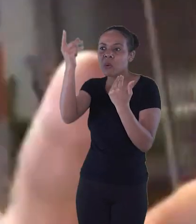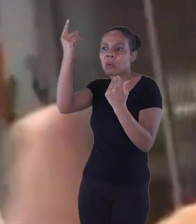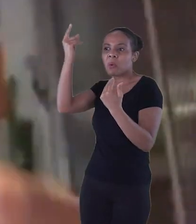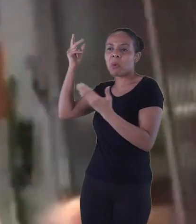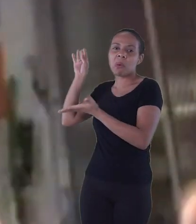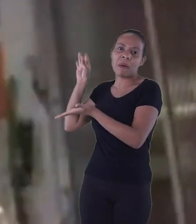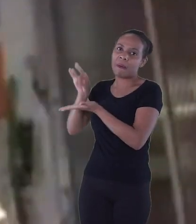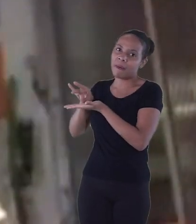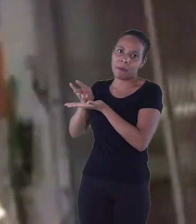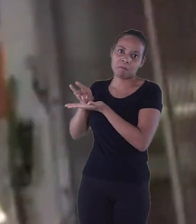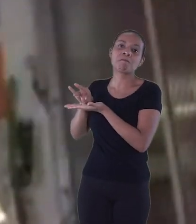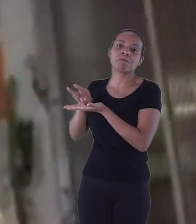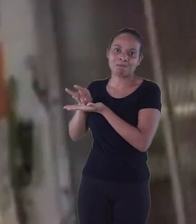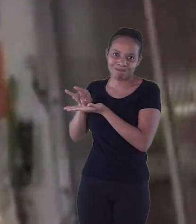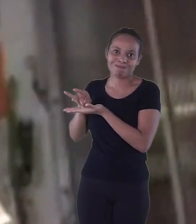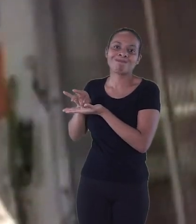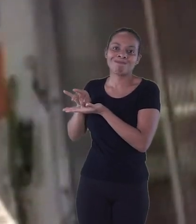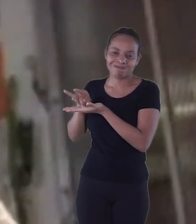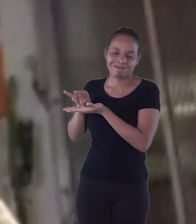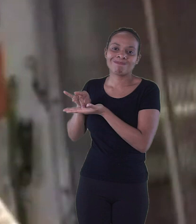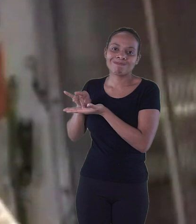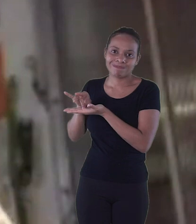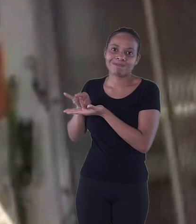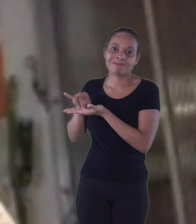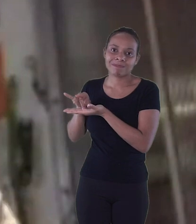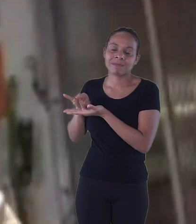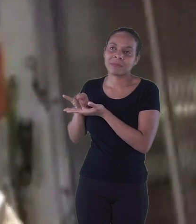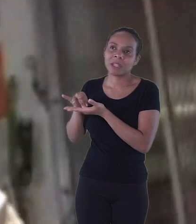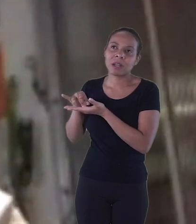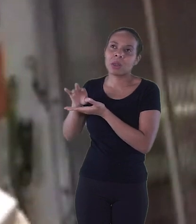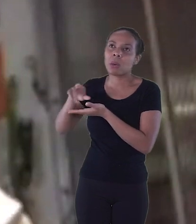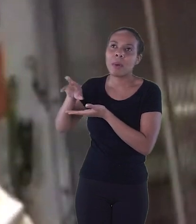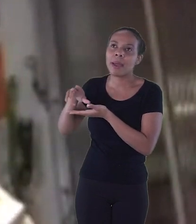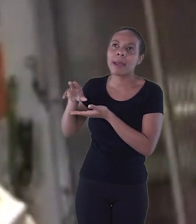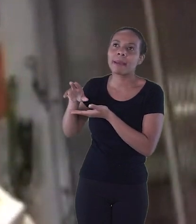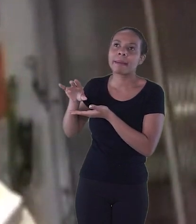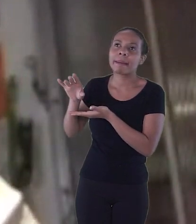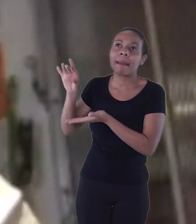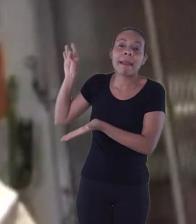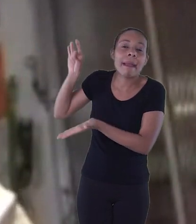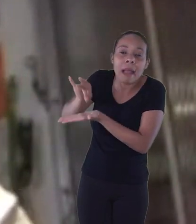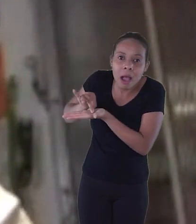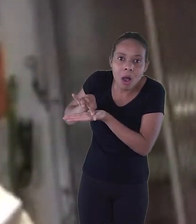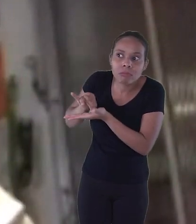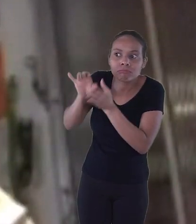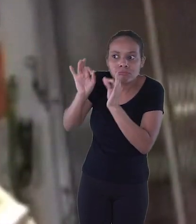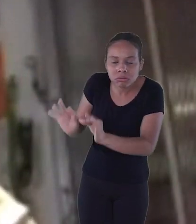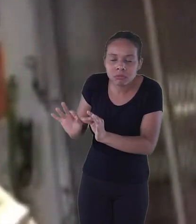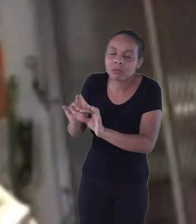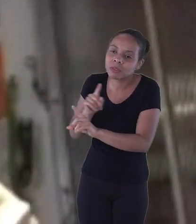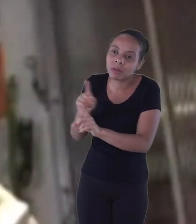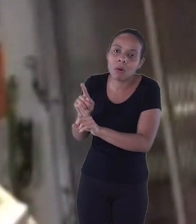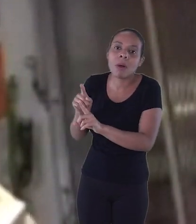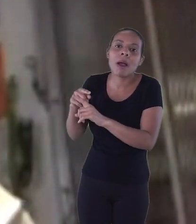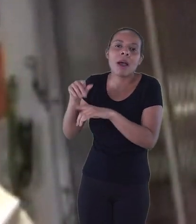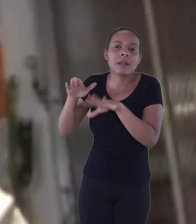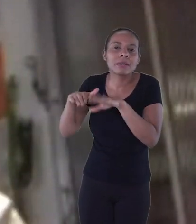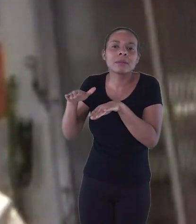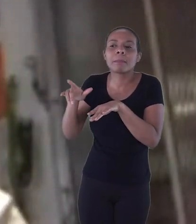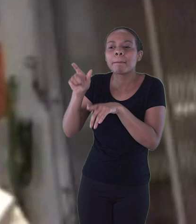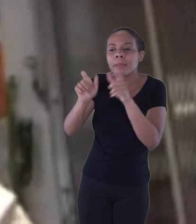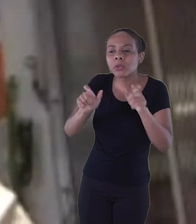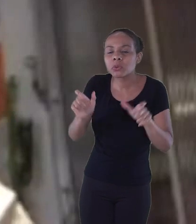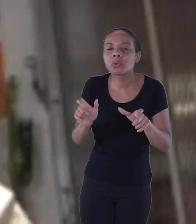condiz com a verdade. Não que as nossas imagens condizam com a verdade, mas elas pelo menos são uma representação feita por pessoas que se dedicam a estudar